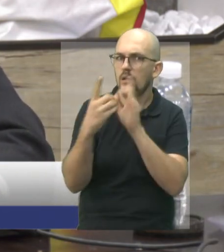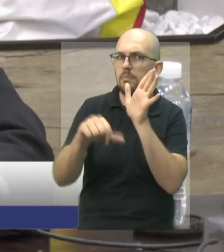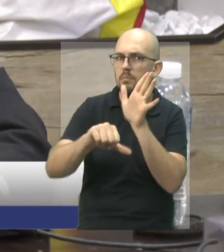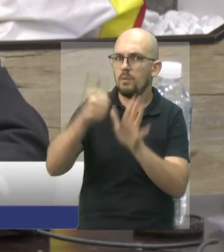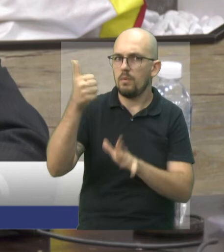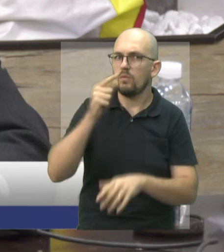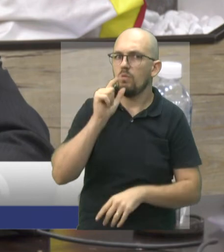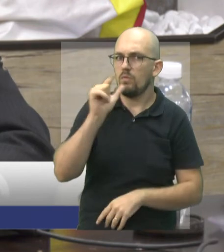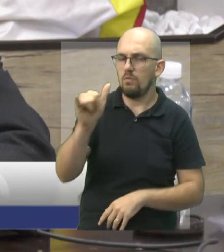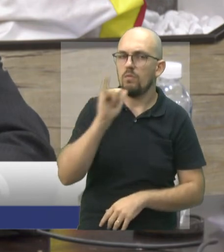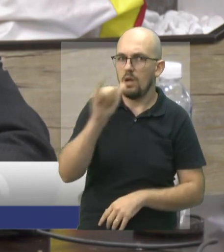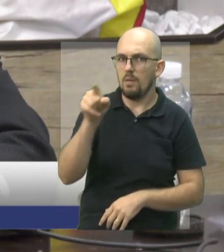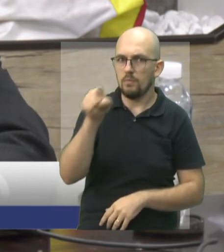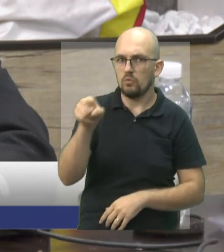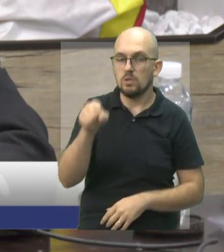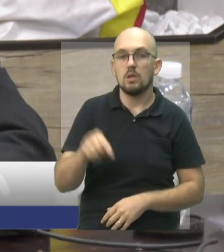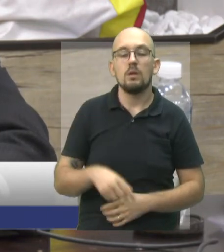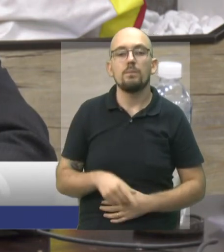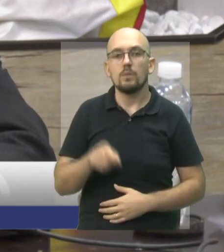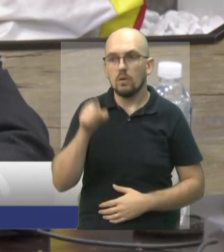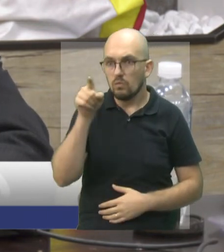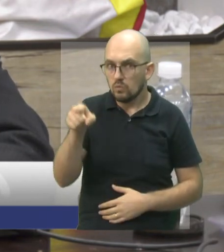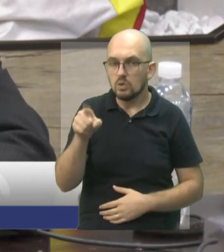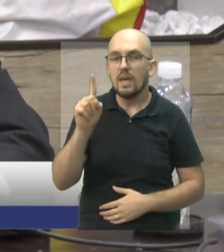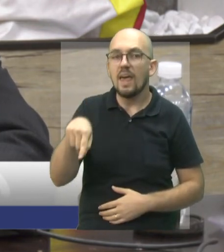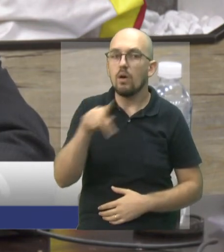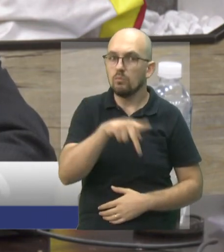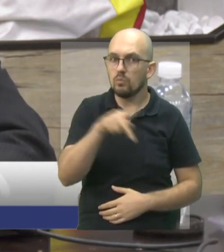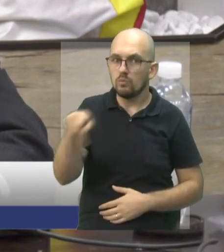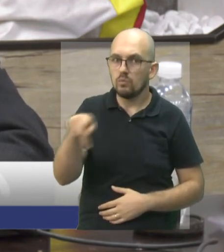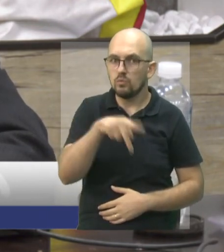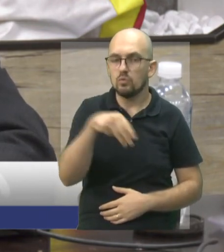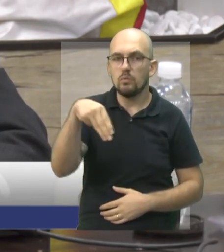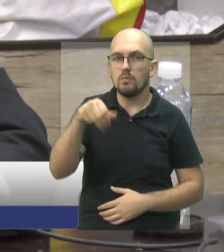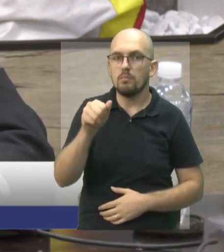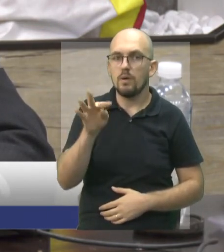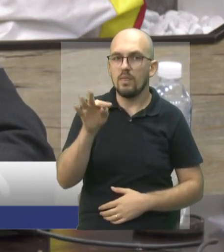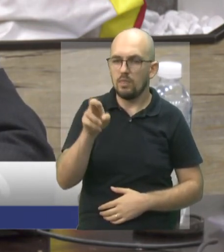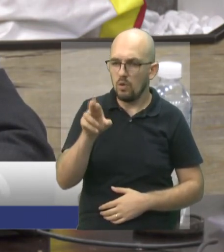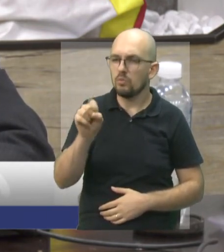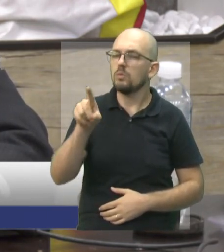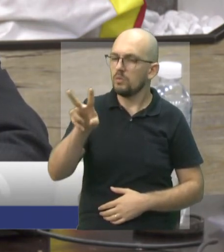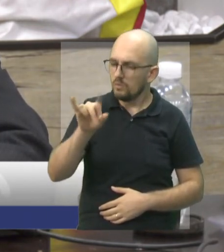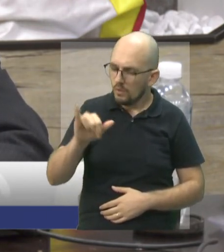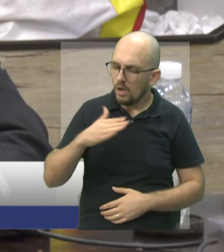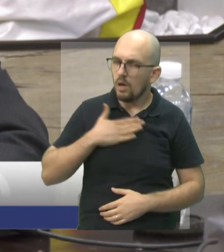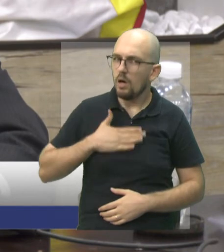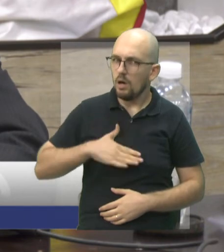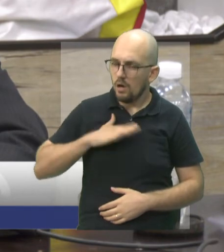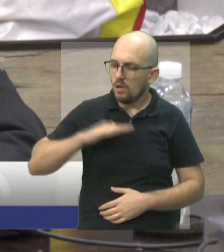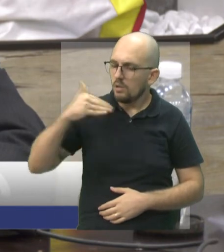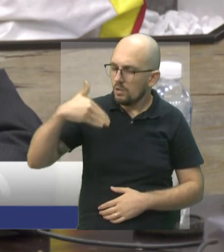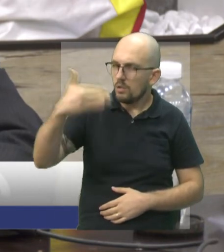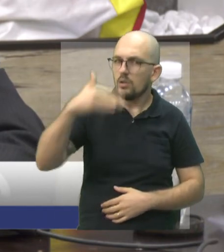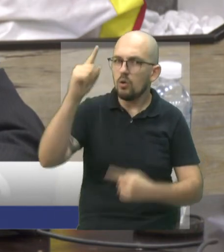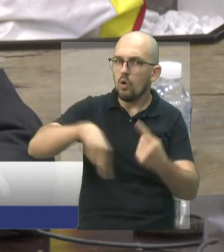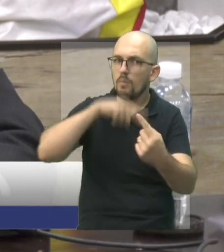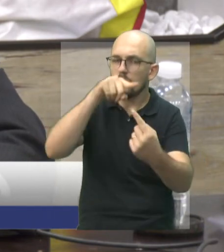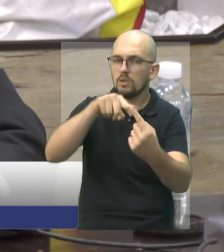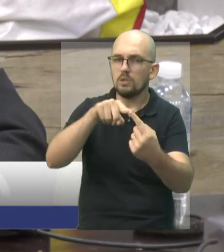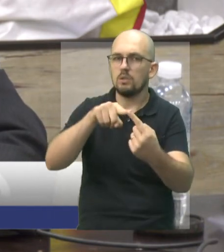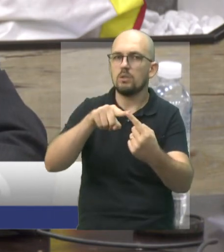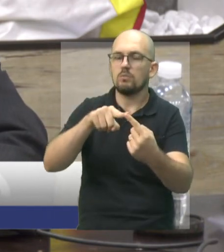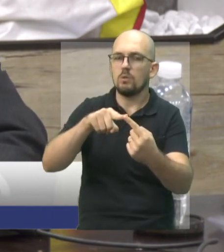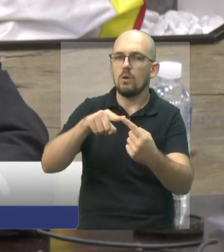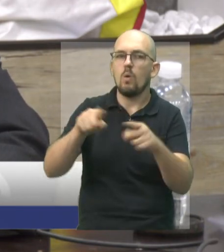vez, que hoje você é um professor e você vai chegar ao seu objetivo de ser um catedrático e um